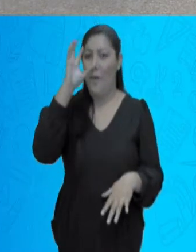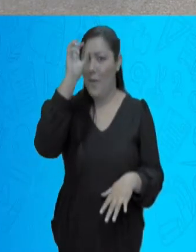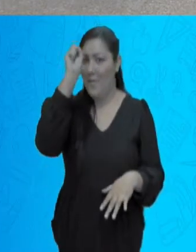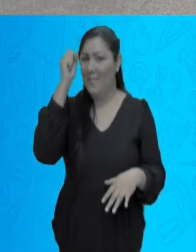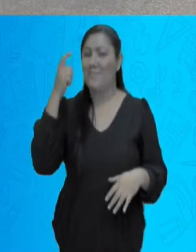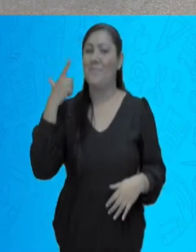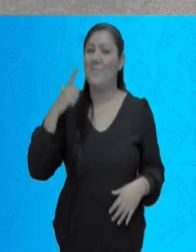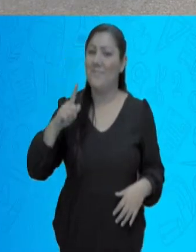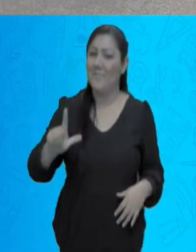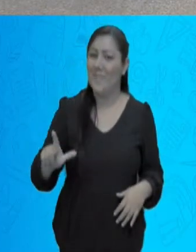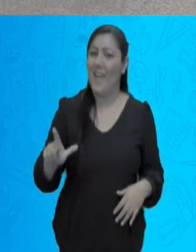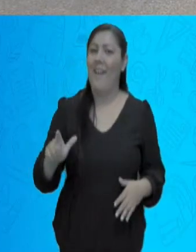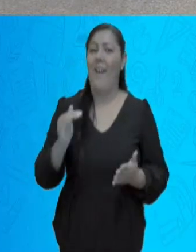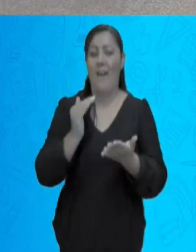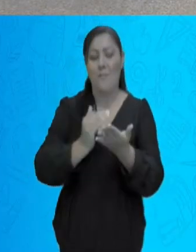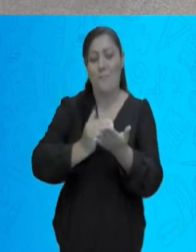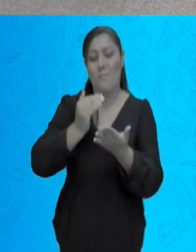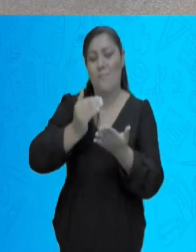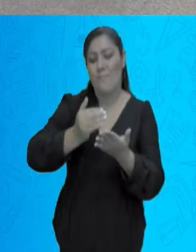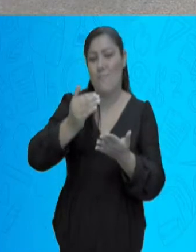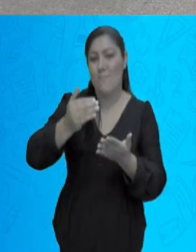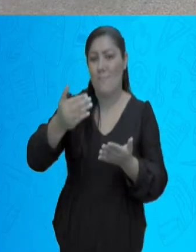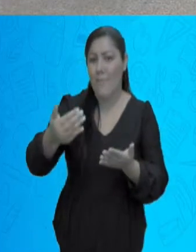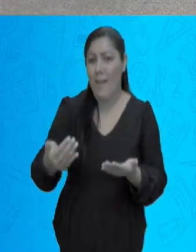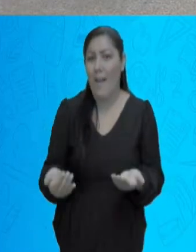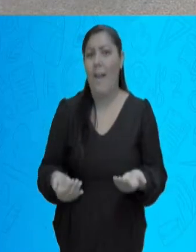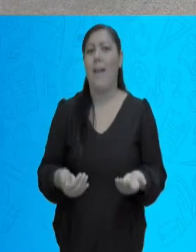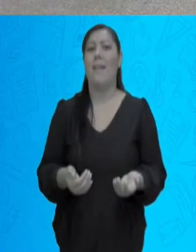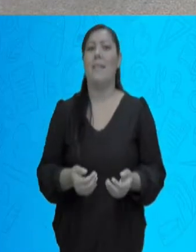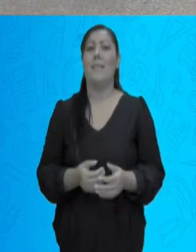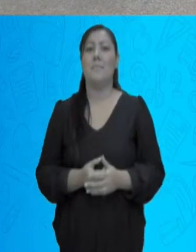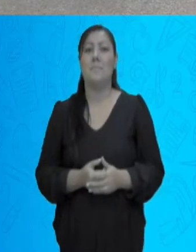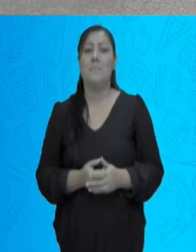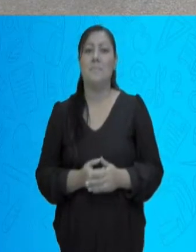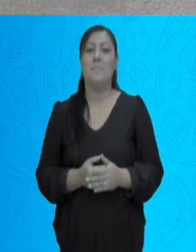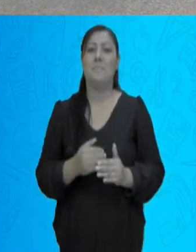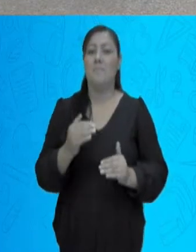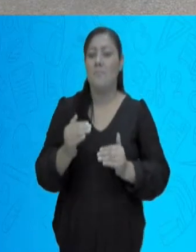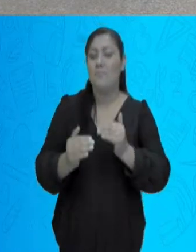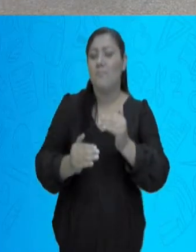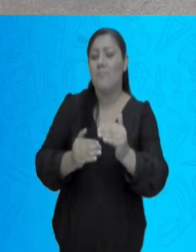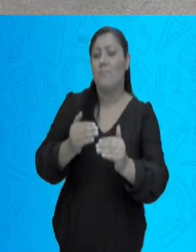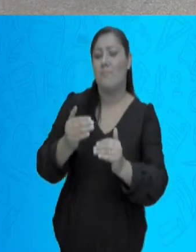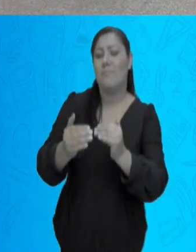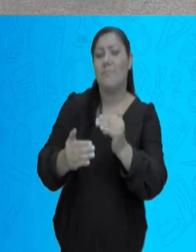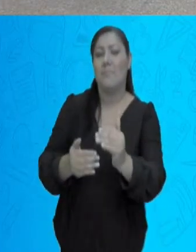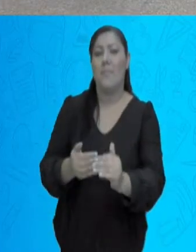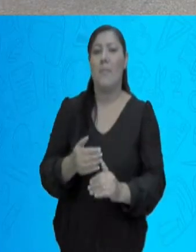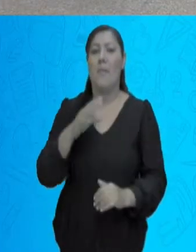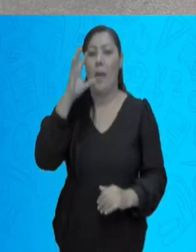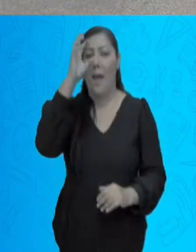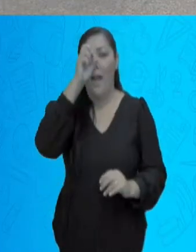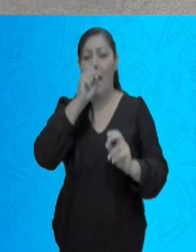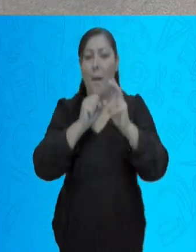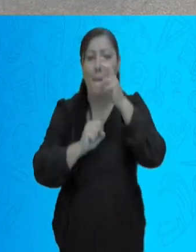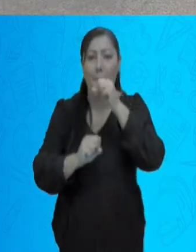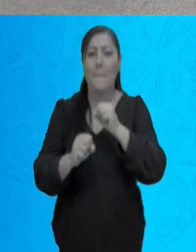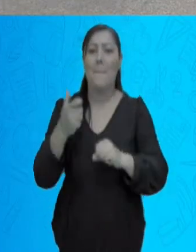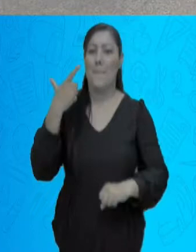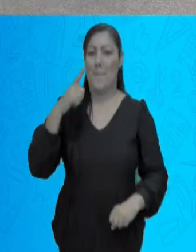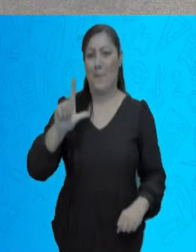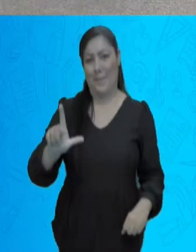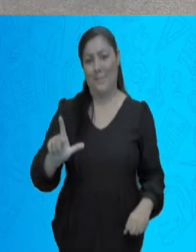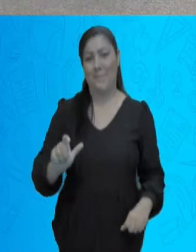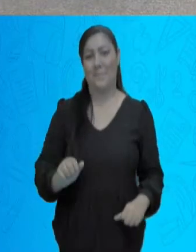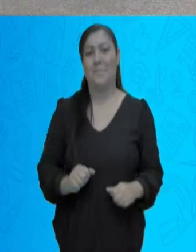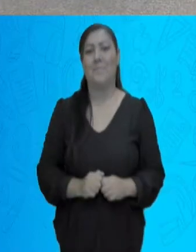forma gradativa, devagar, uma primeira parte aqui, uma outra parte ali e nós vamos conseguir.